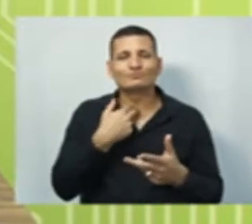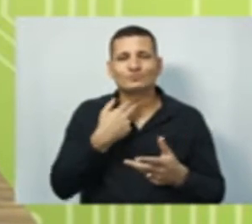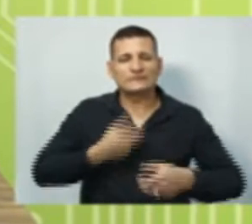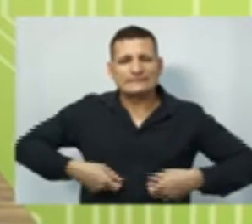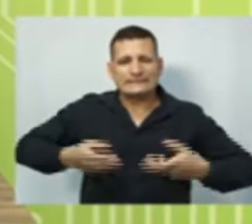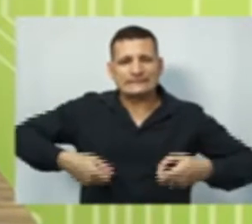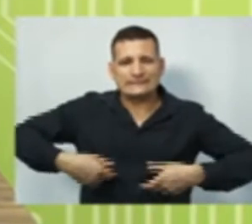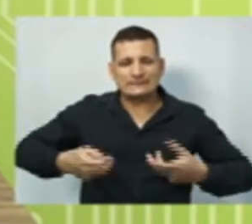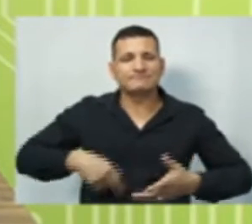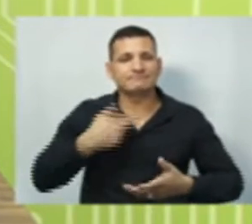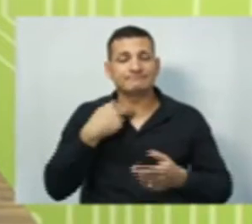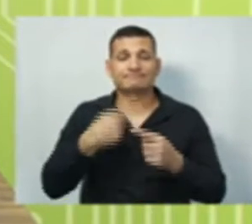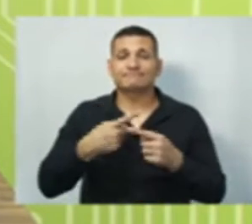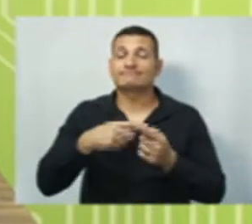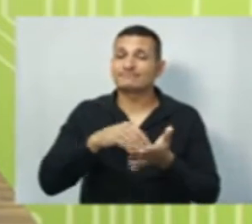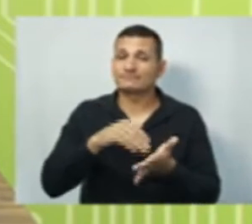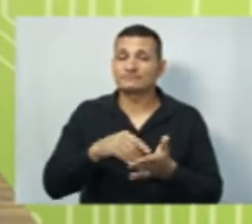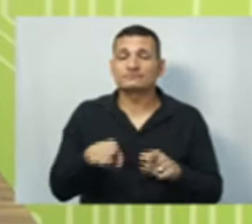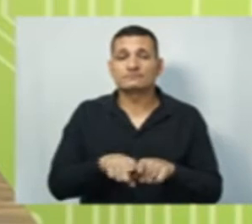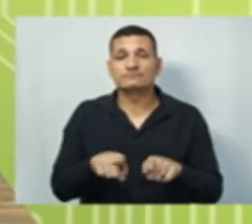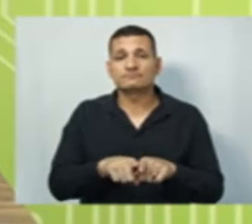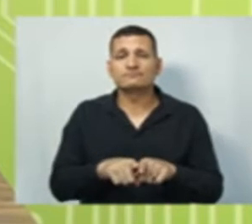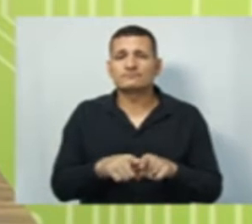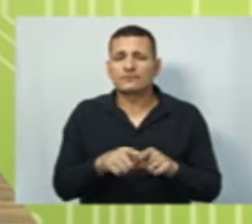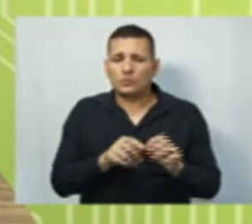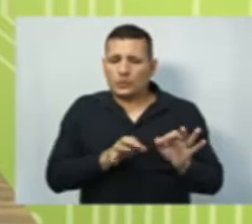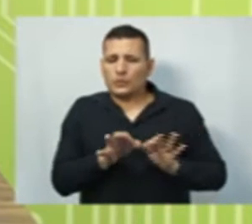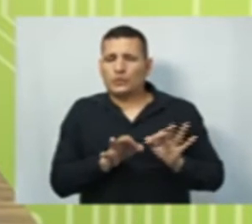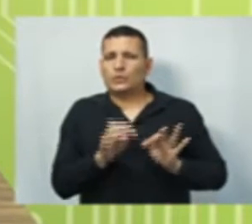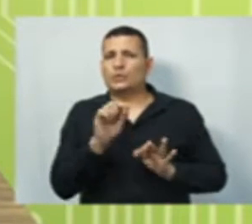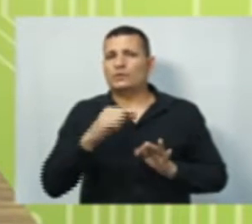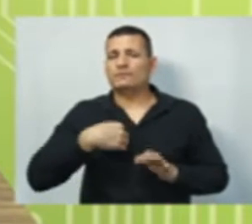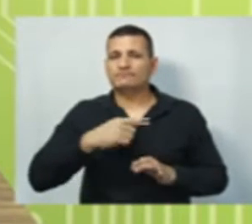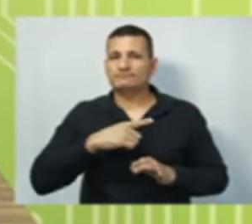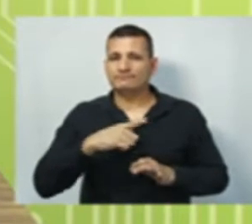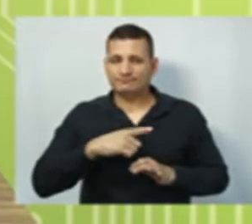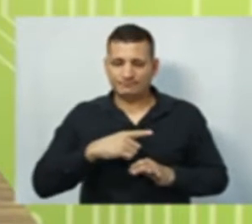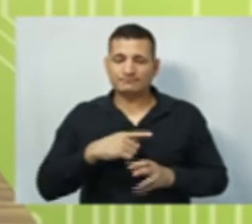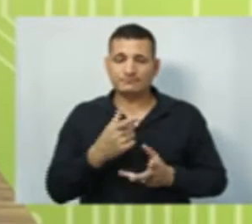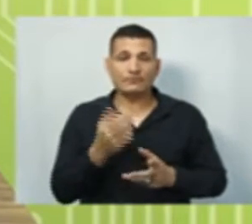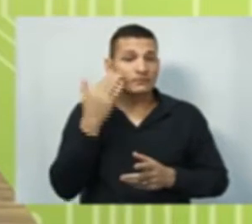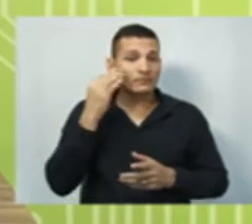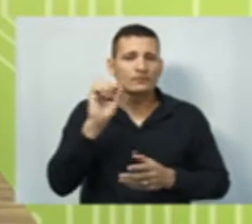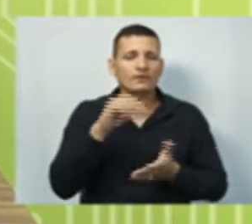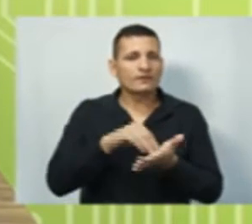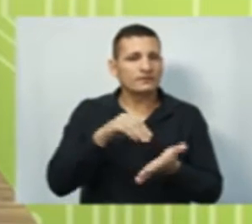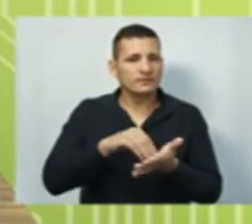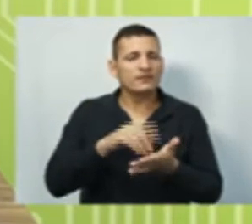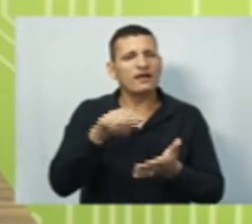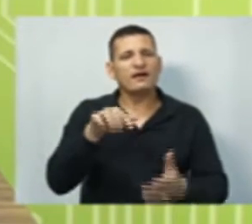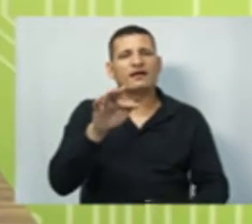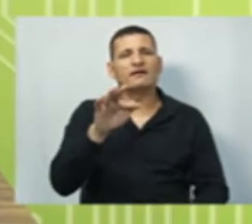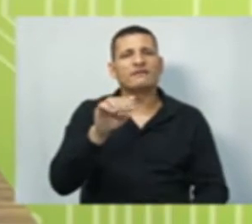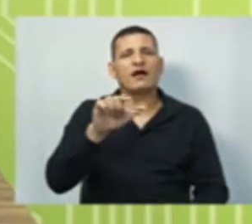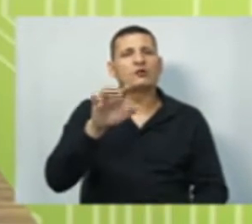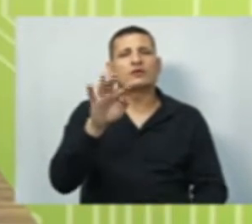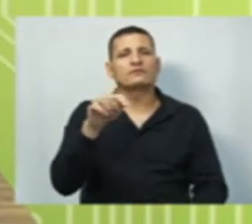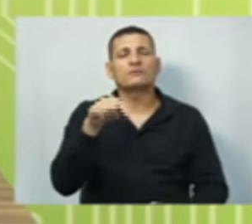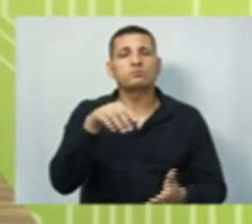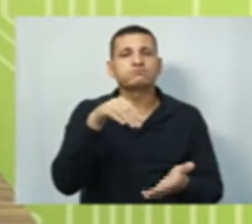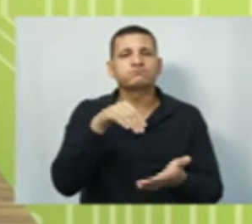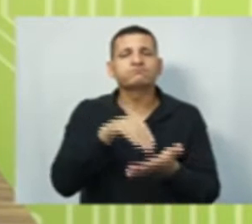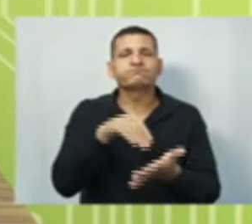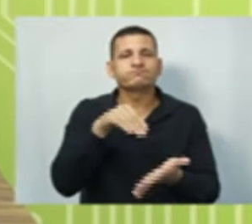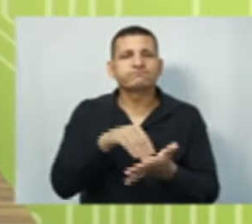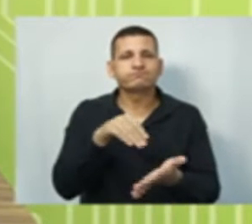gente ganha e gerenciar o que a gente tem. A gente pode entender a escassez como essa questão da falta. Não existe uma abundância, existe o